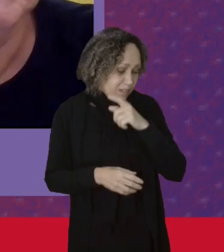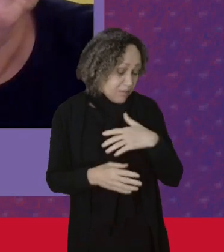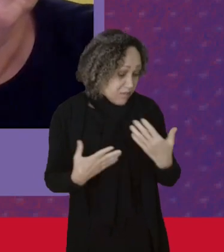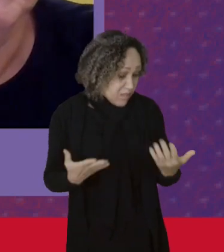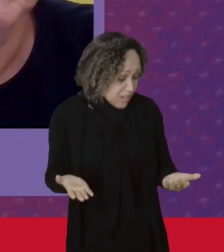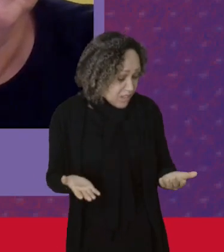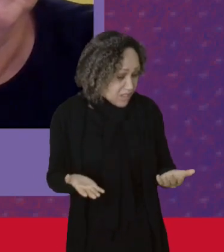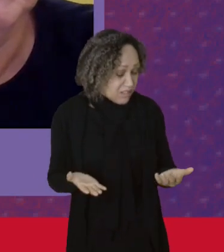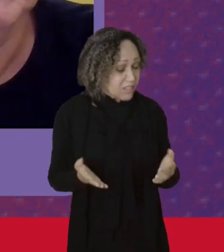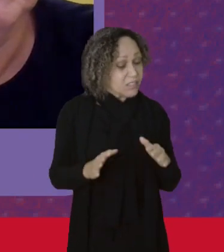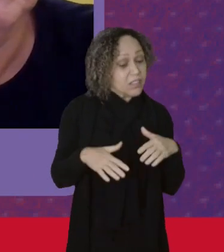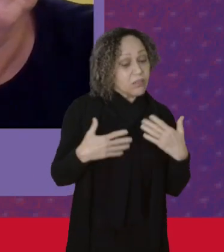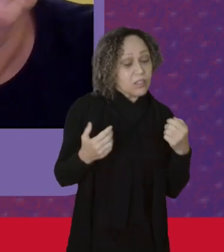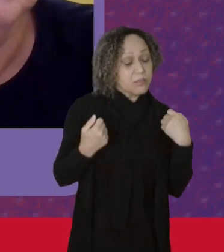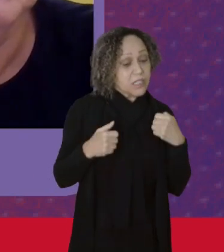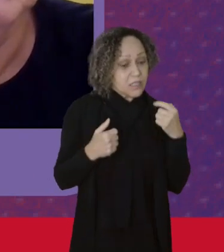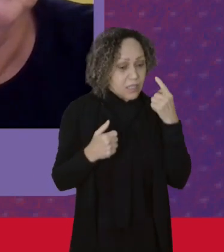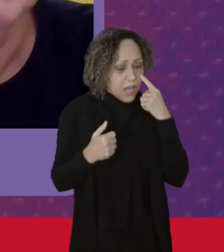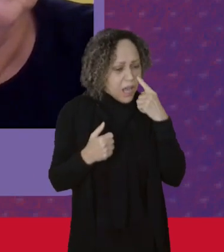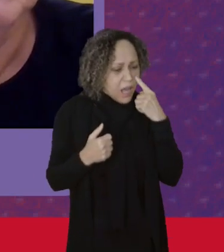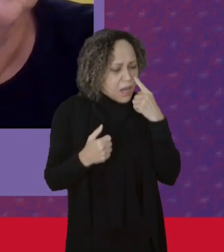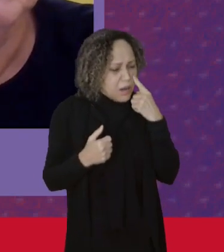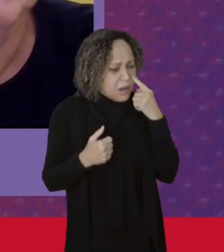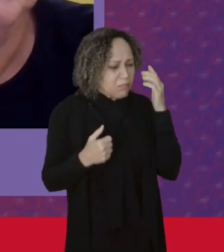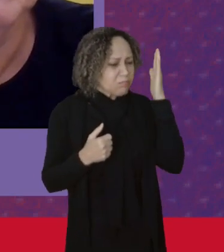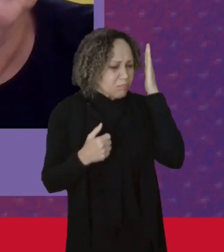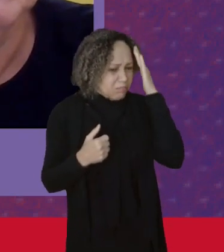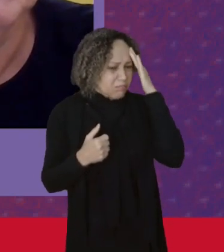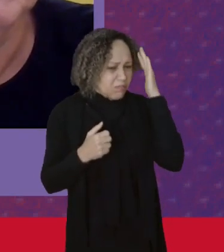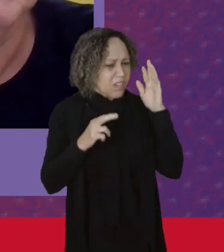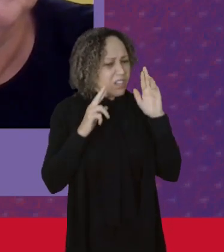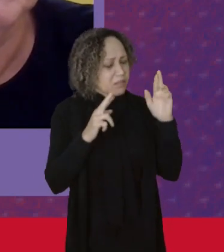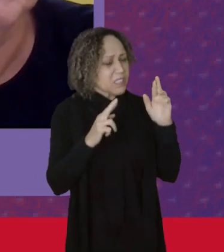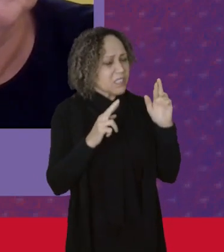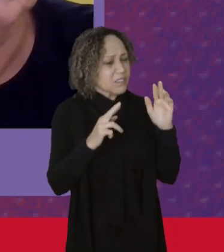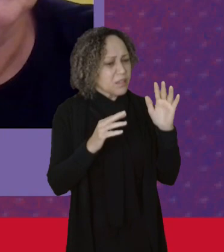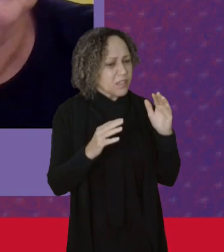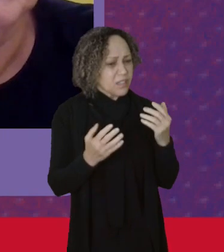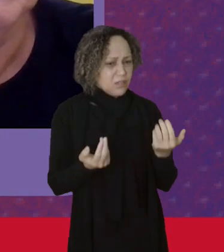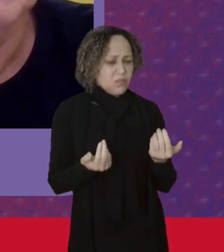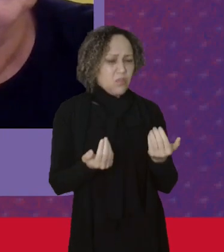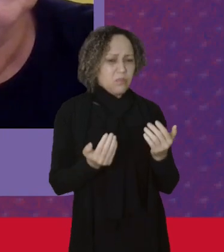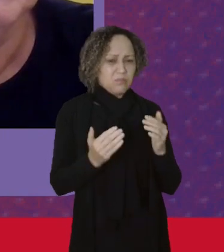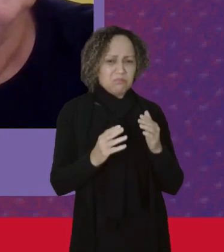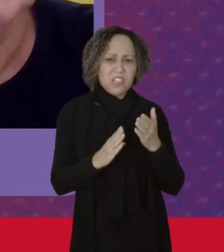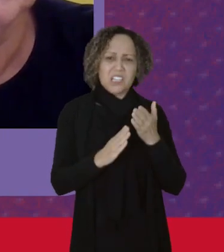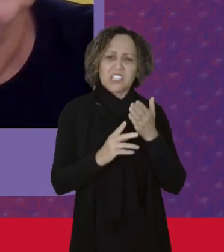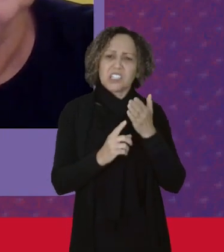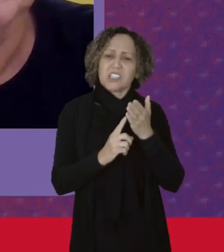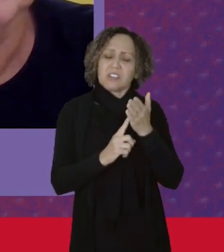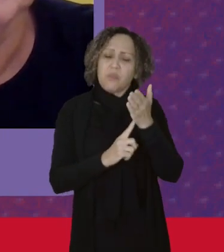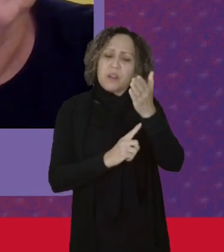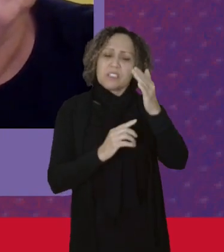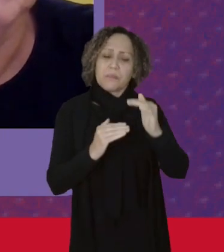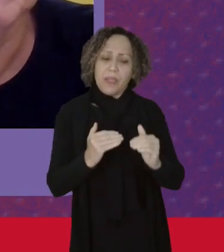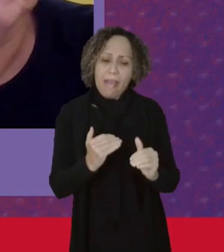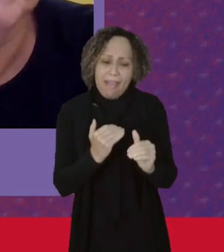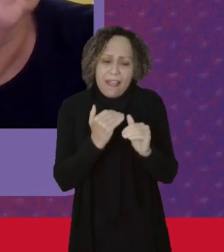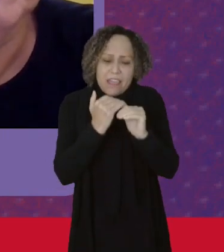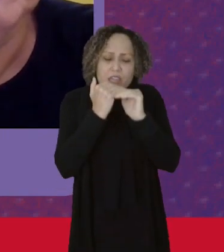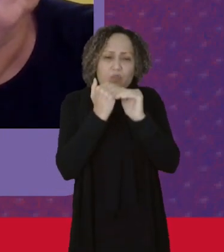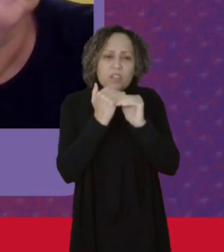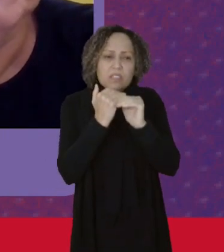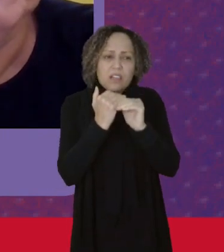essas especificidades, partindo do princípio da equidade, para que haja, de fato, a universalização e